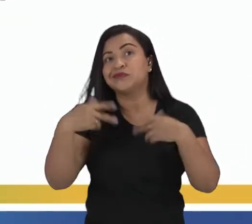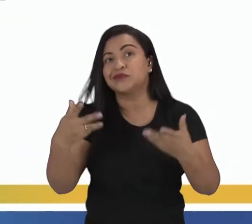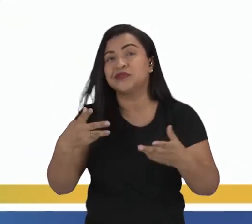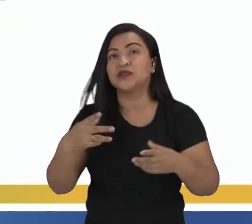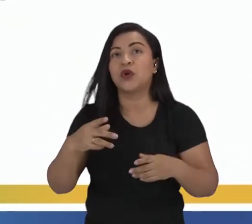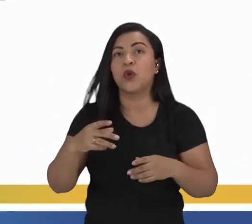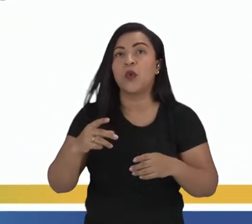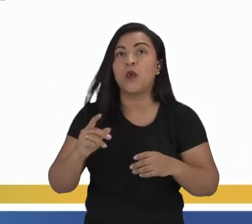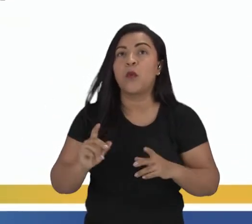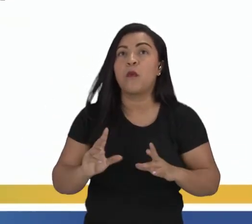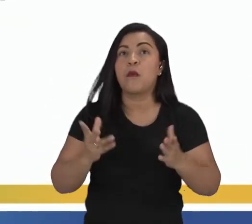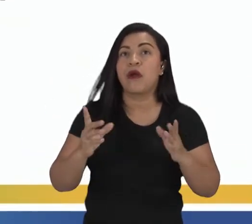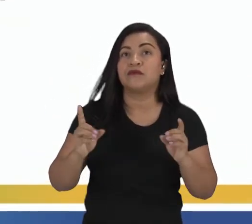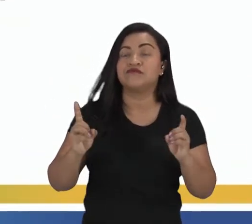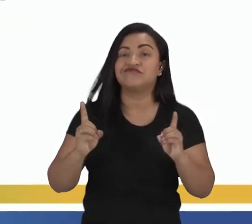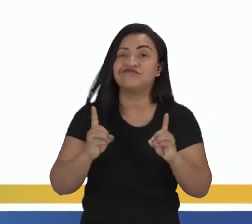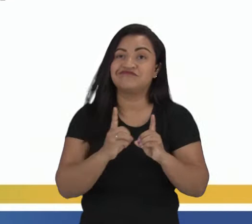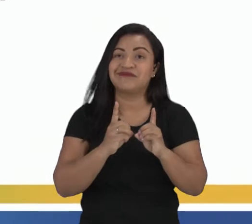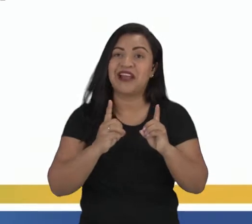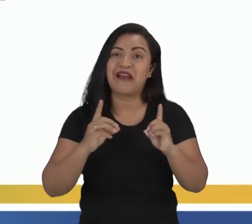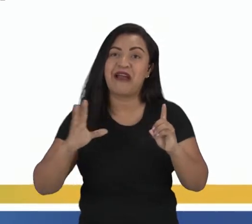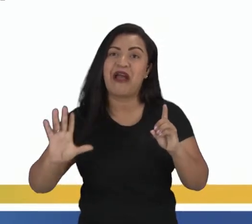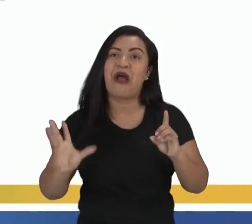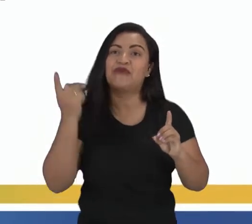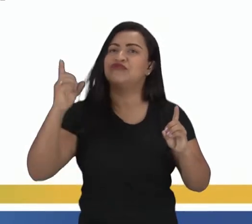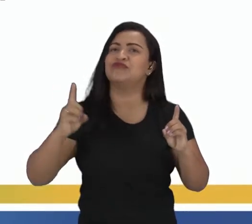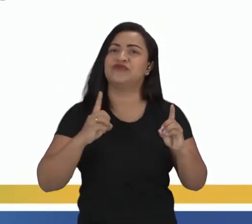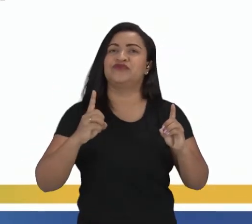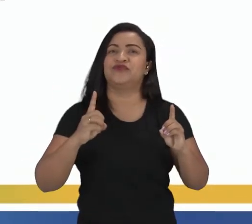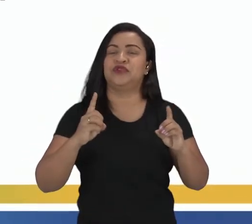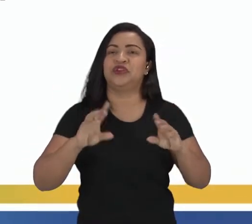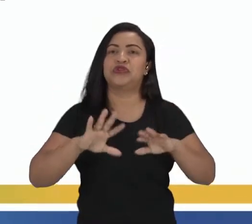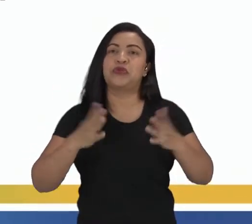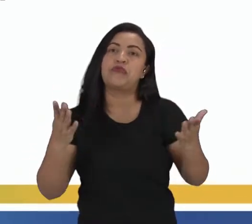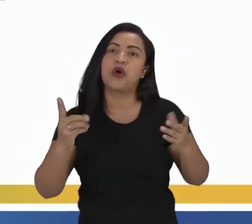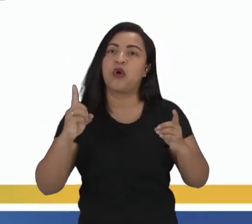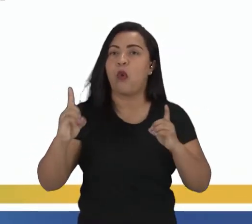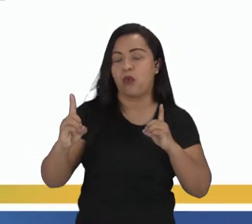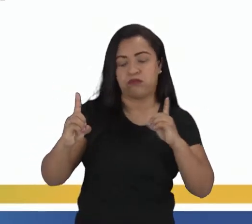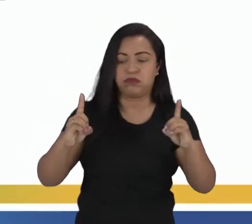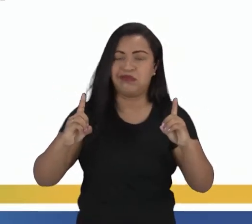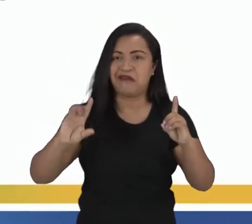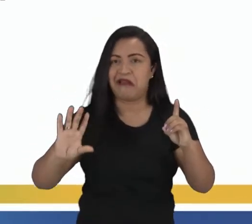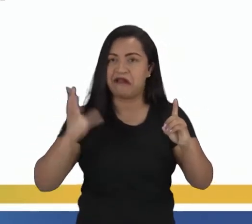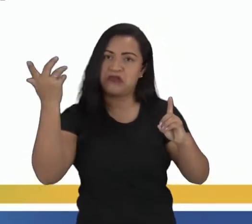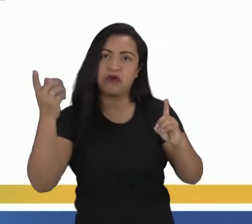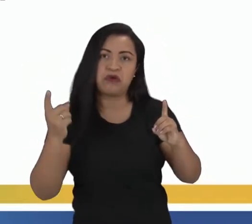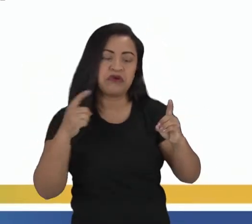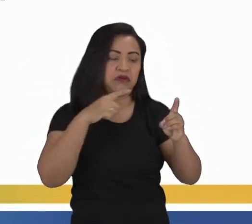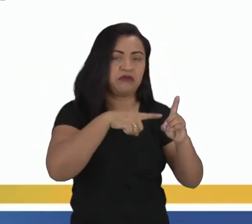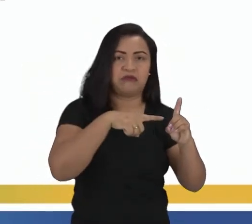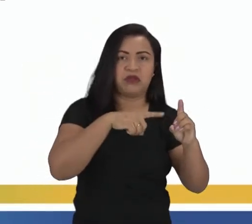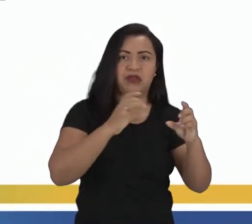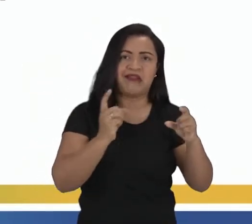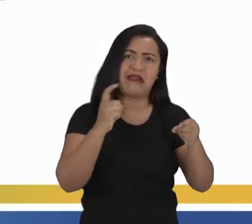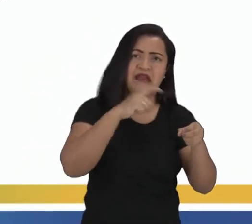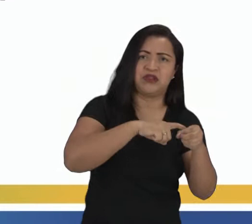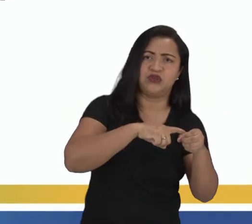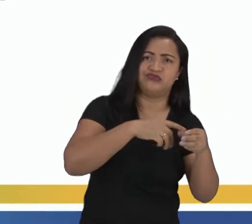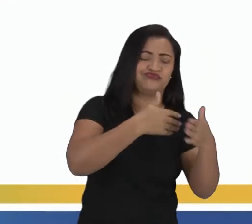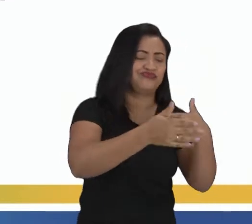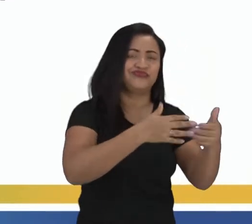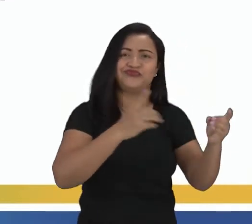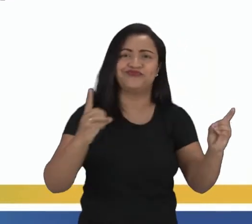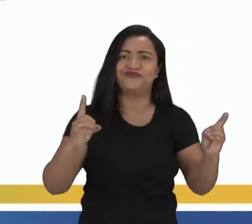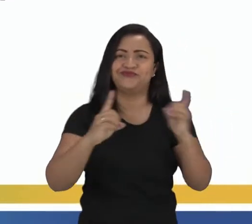então qualquer uma das forças pode ser ação ou reação. Nós temos aí o exemplo. Se uma força